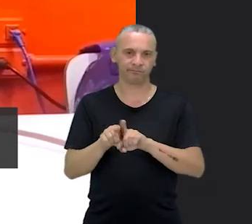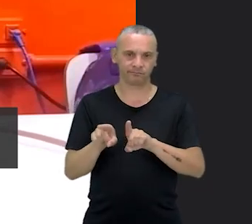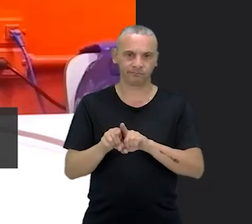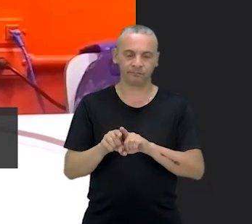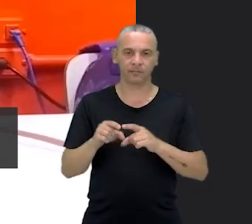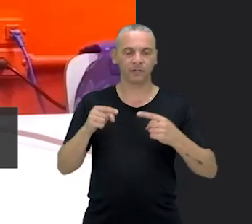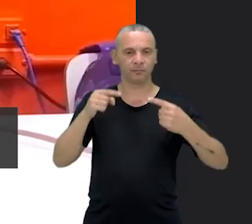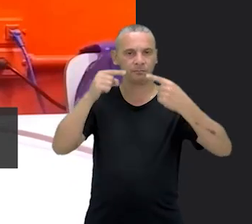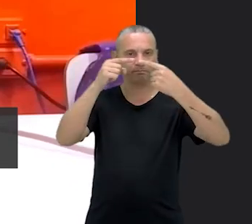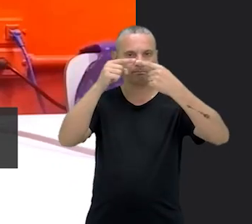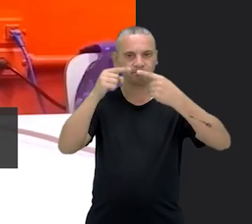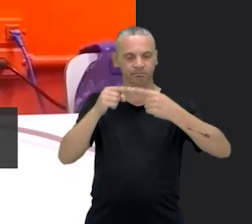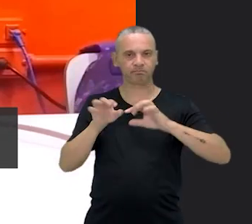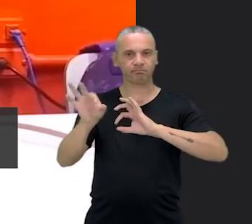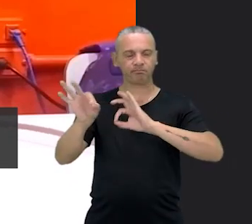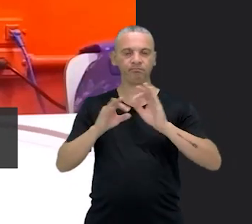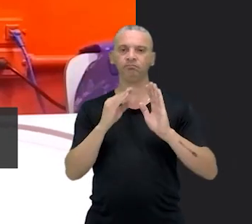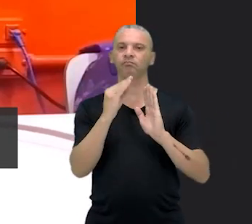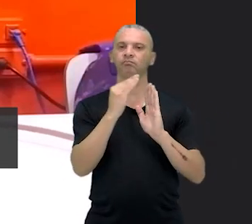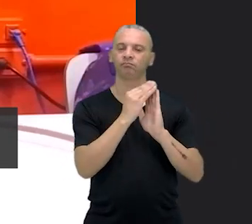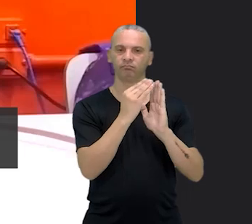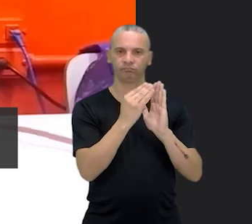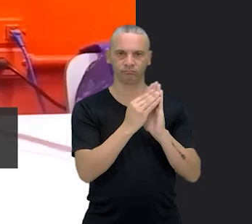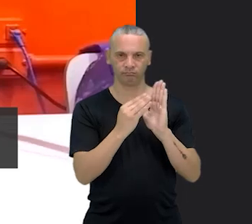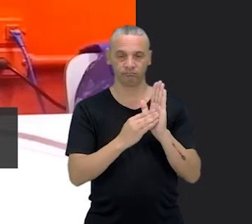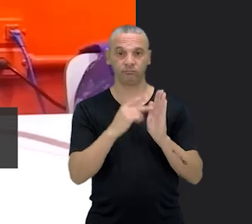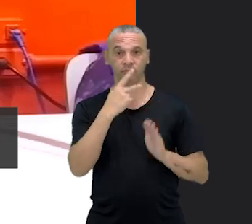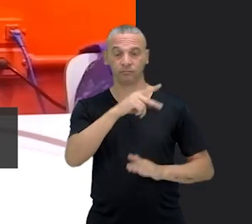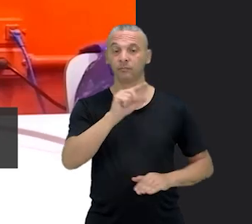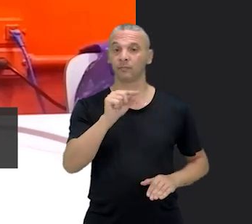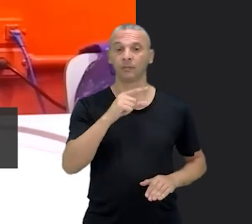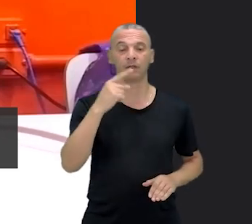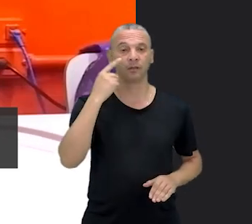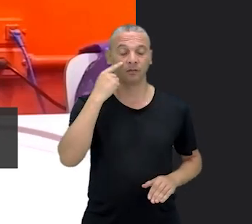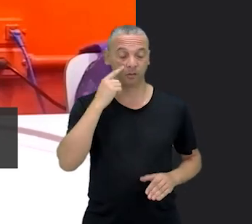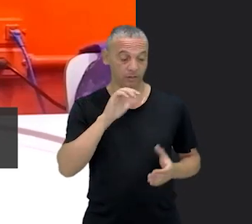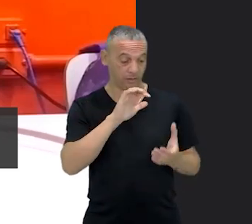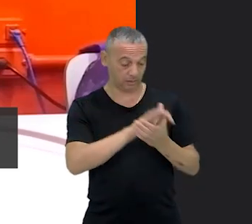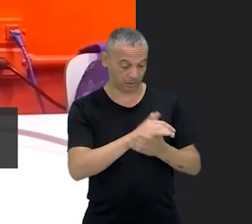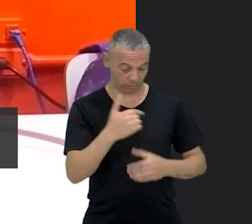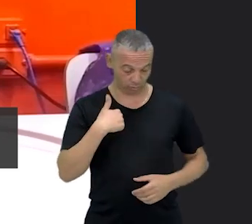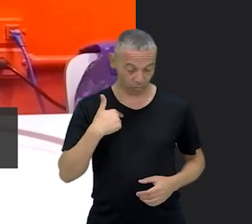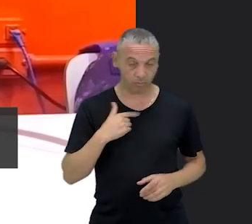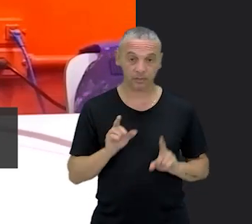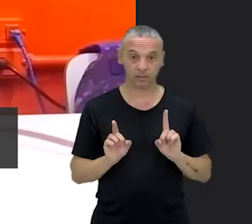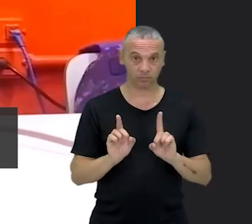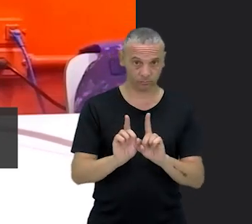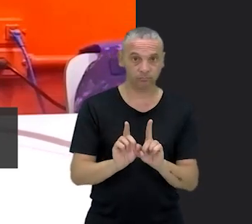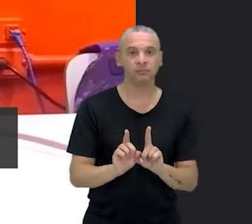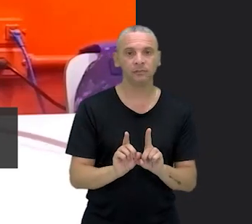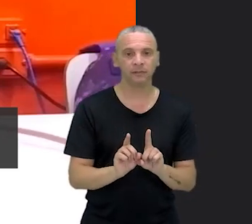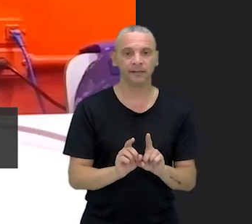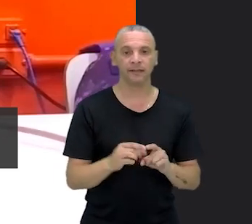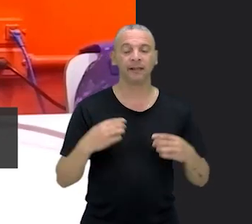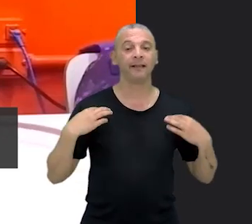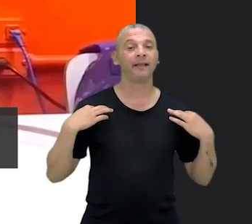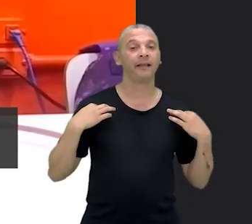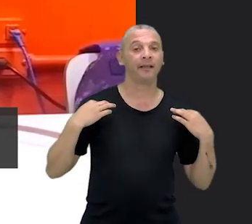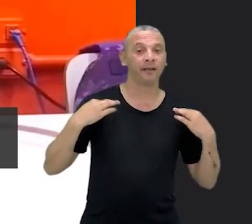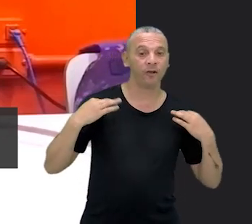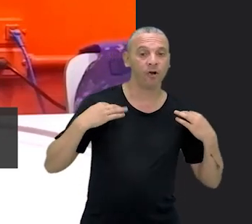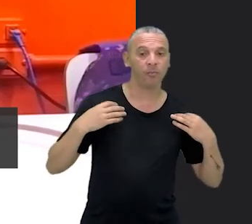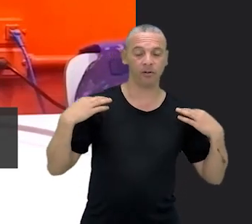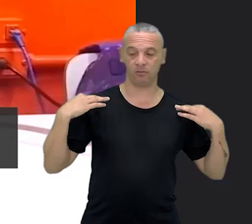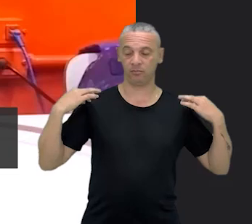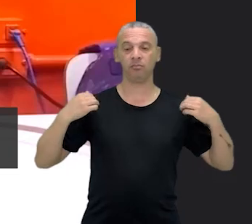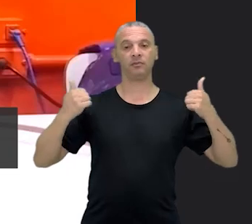né, para colocar para ele, olha, você casou comigo e agora essas roupas você vai estar bem